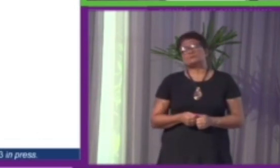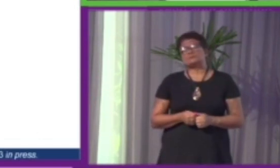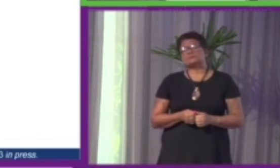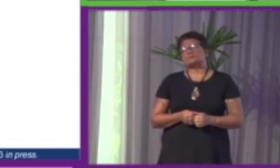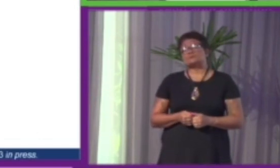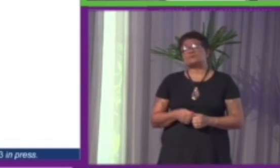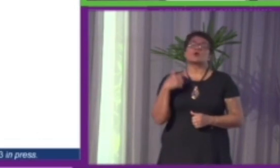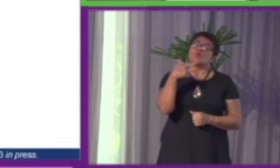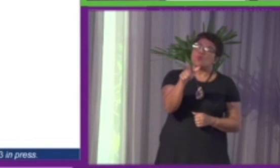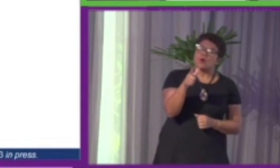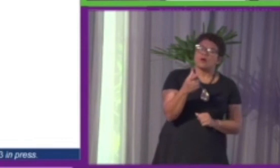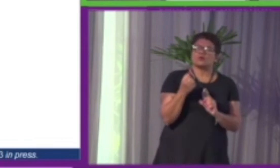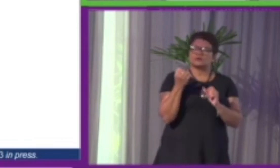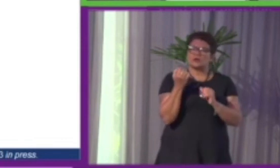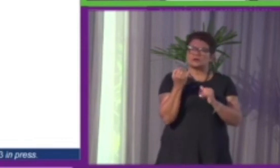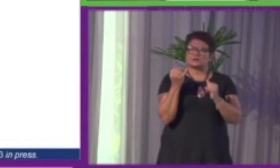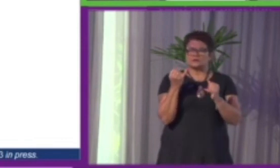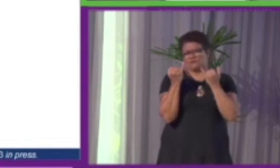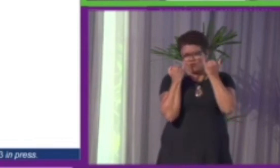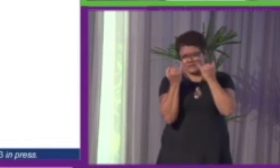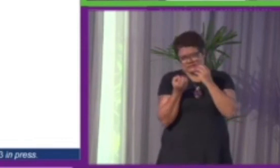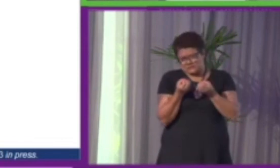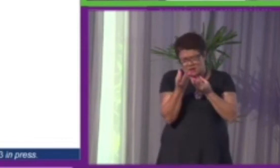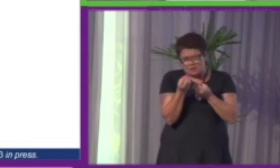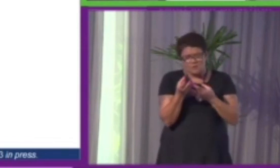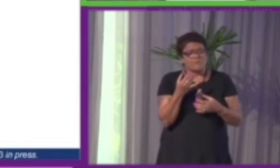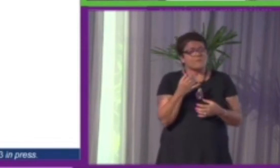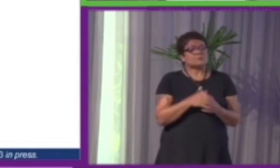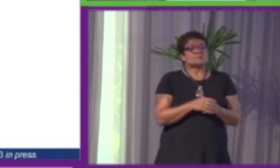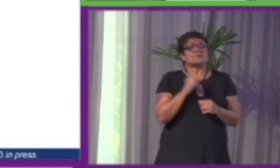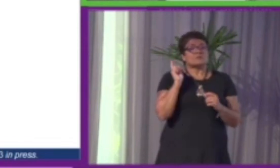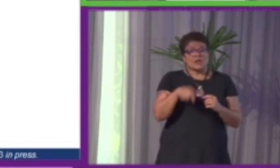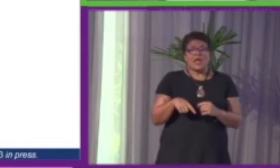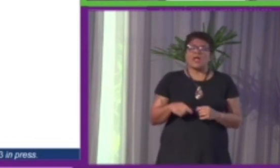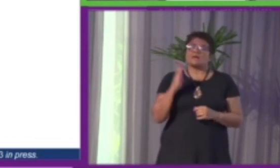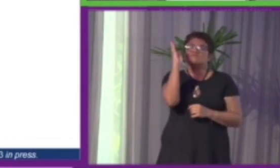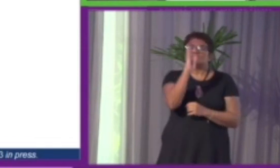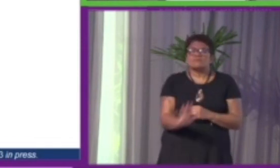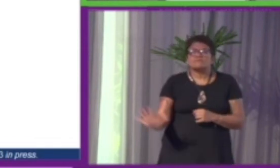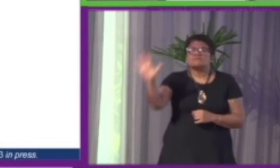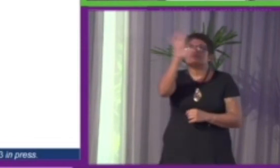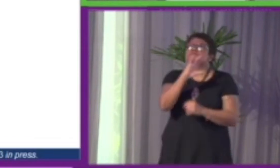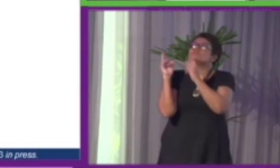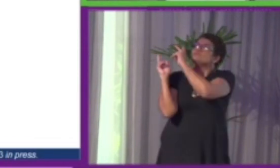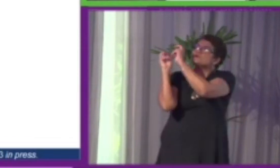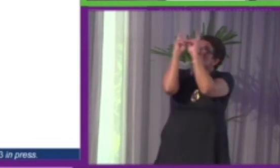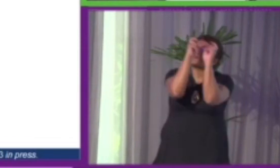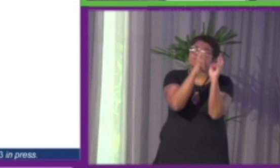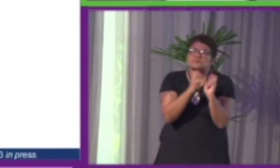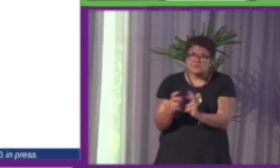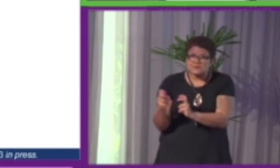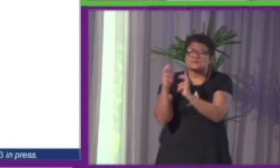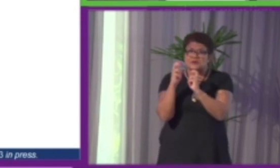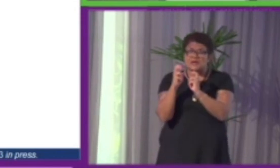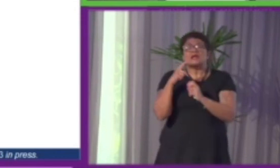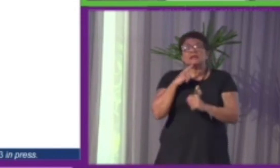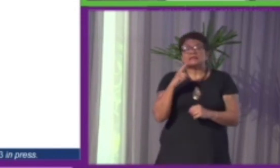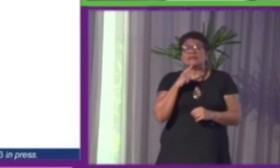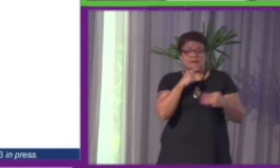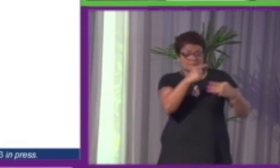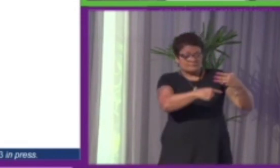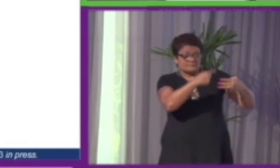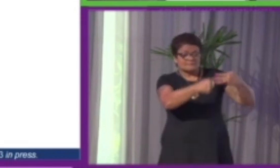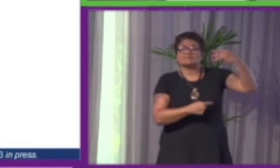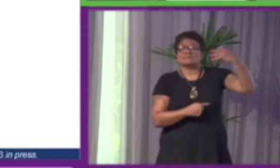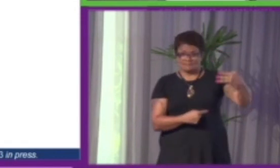Um outro dado muito importante, a gente teve evidências nacionais sobre o nosso posicionamento em relação à terapia tripla. Então,